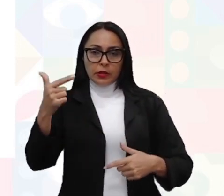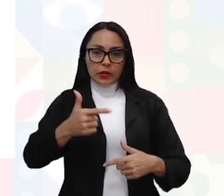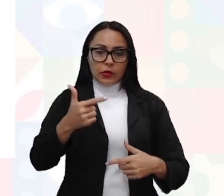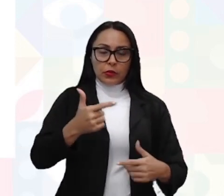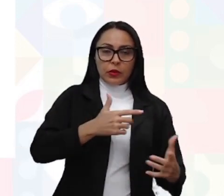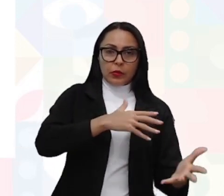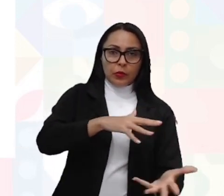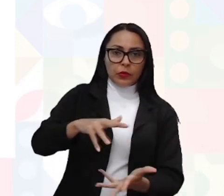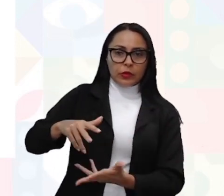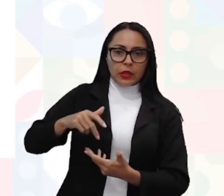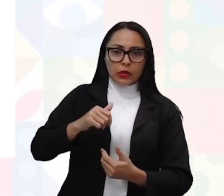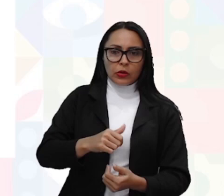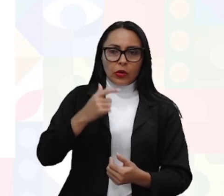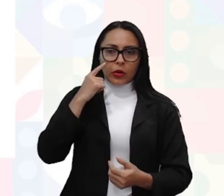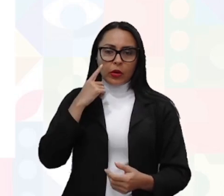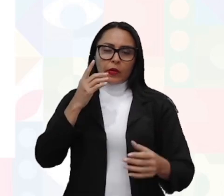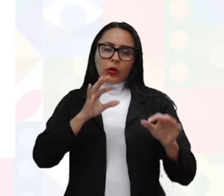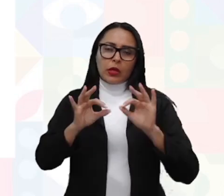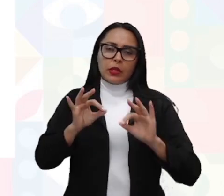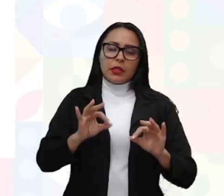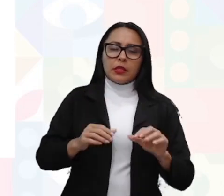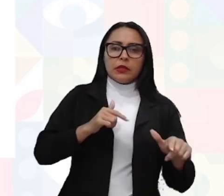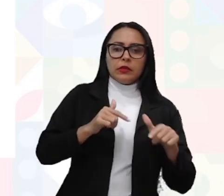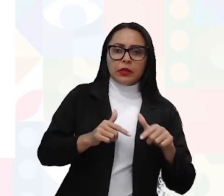novos formatos de organização do trabalho,